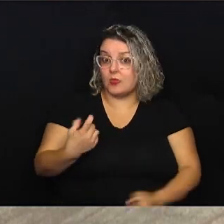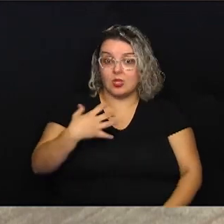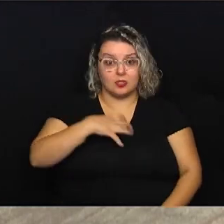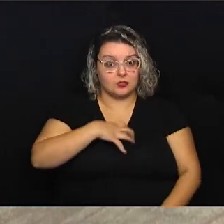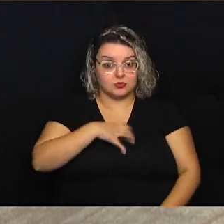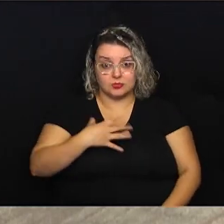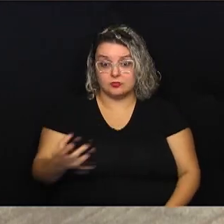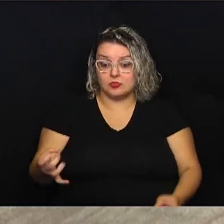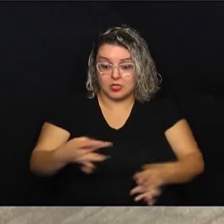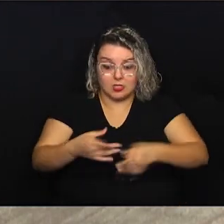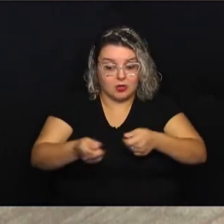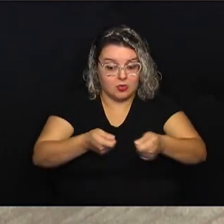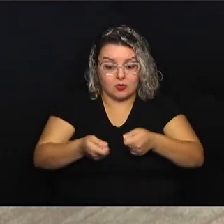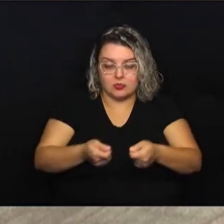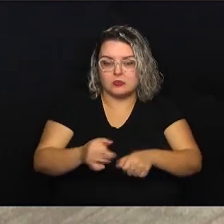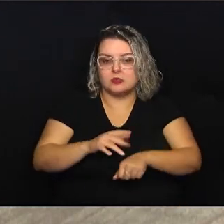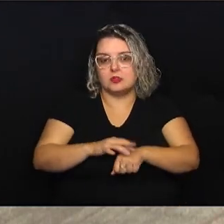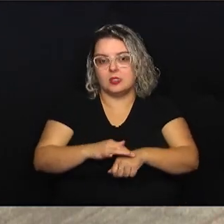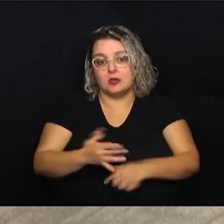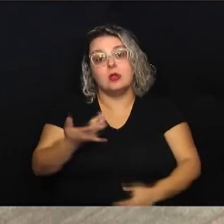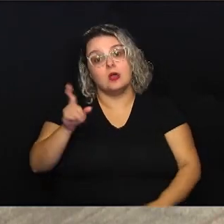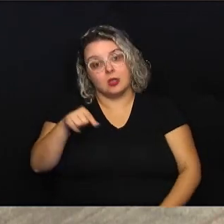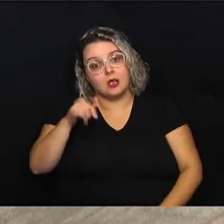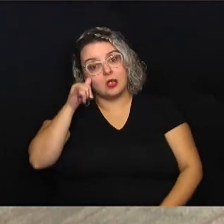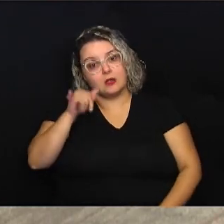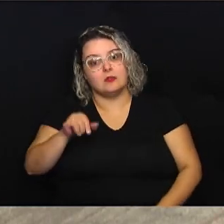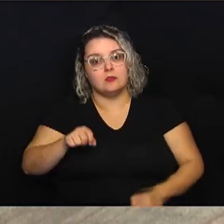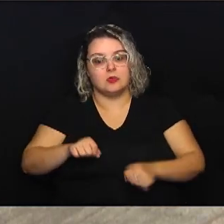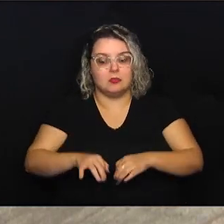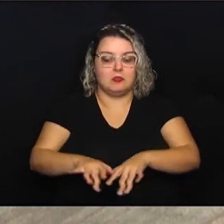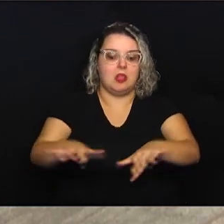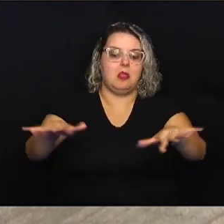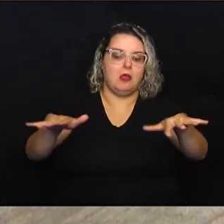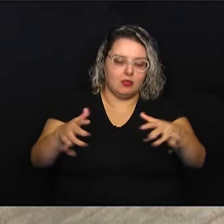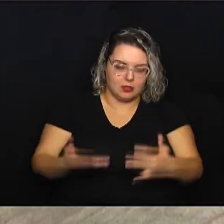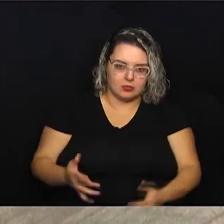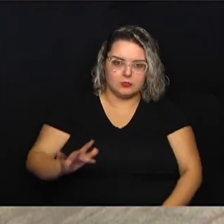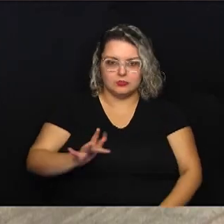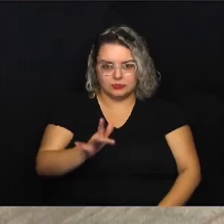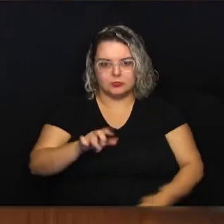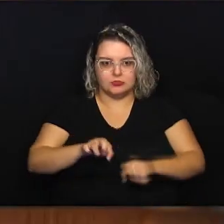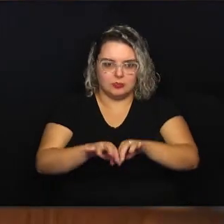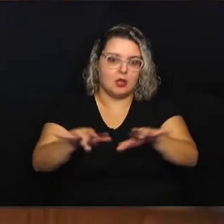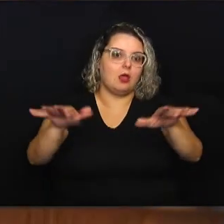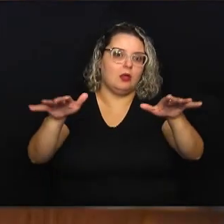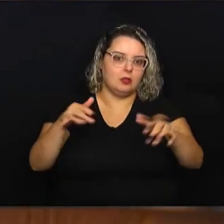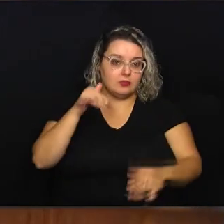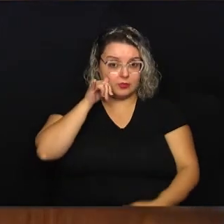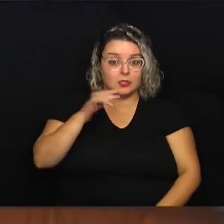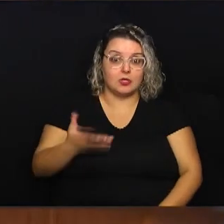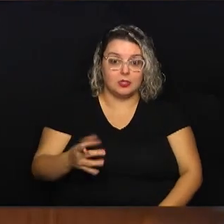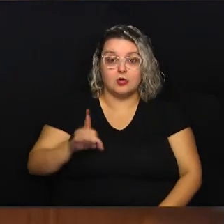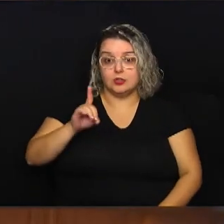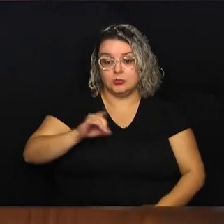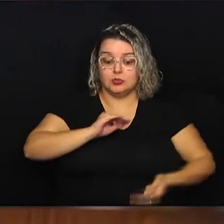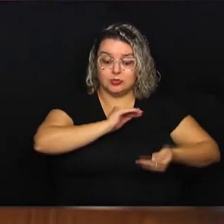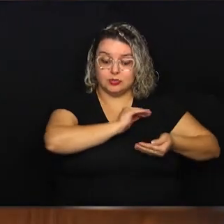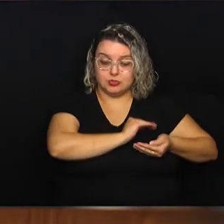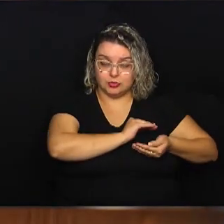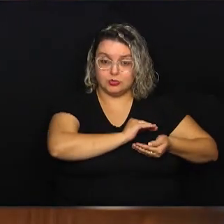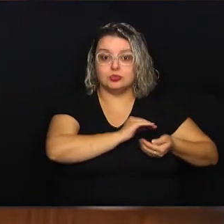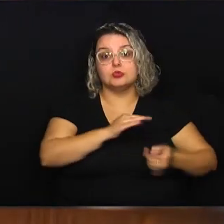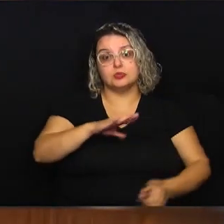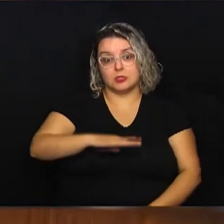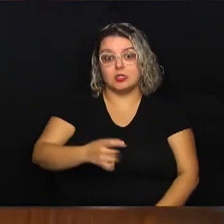a epidemia da doença é evitando a multiplicação dos mosquitos. Né? O diretor da Defesa Civil de